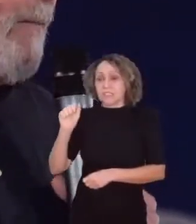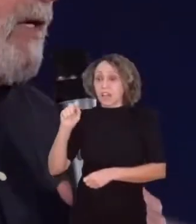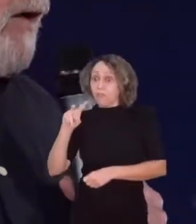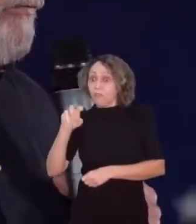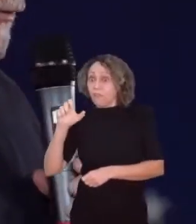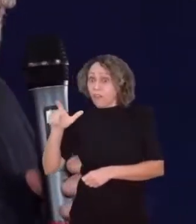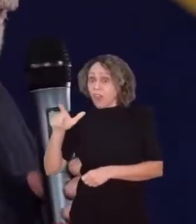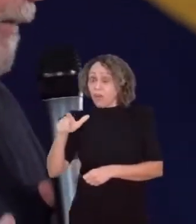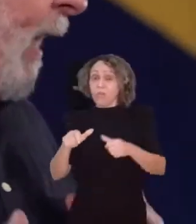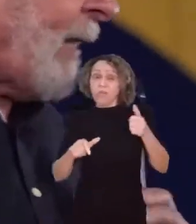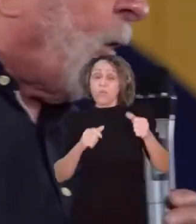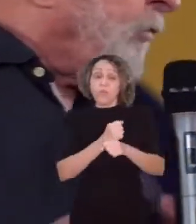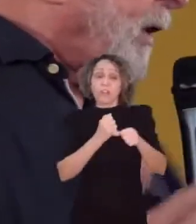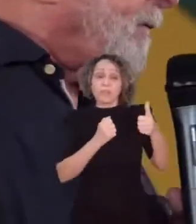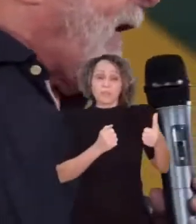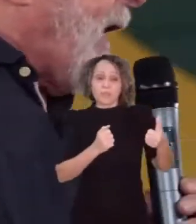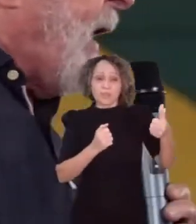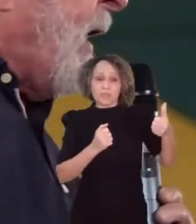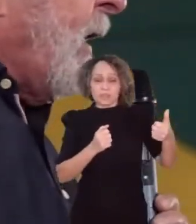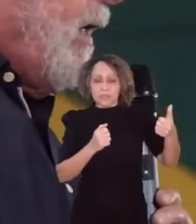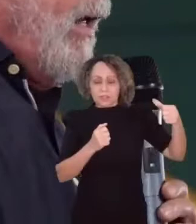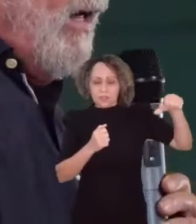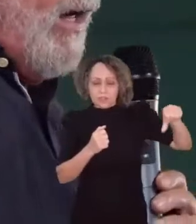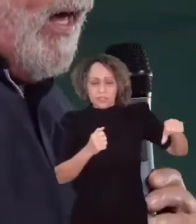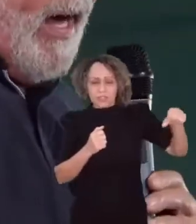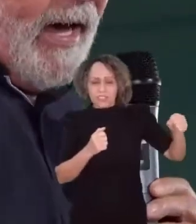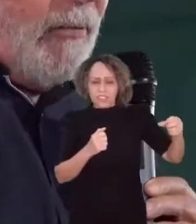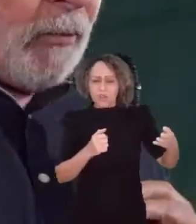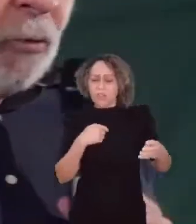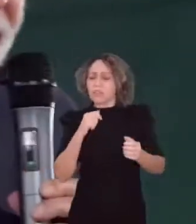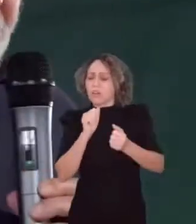Então, a minha solidariedade ao Sem Terra